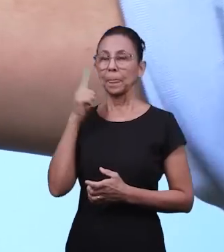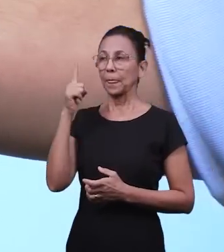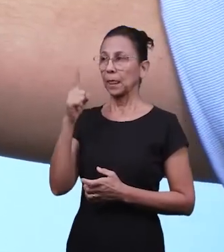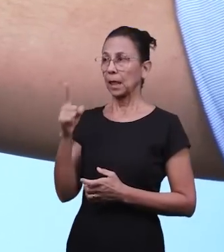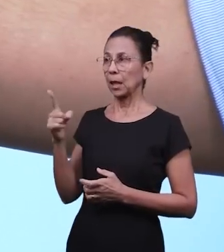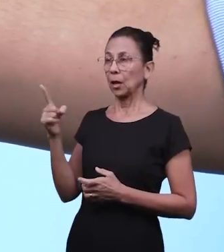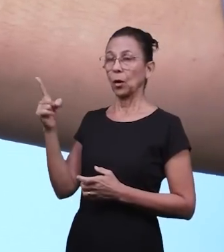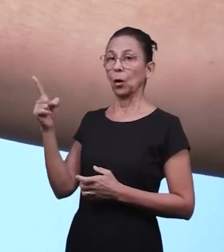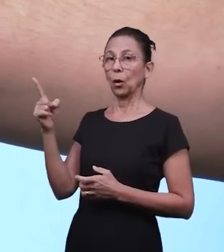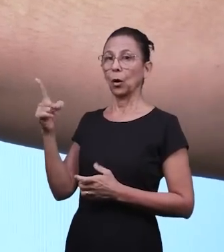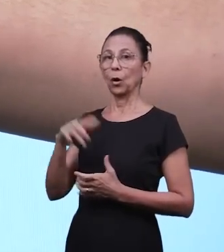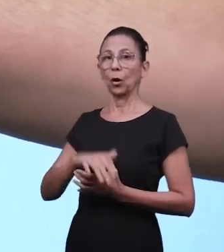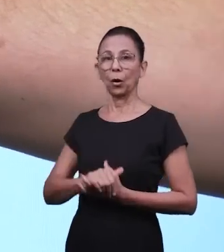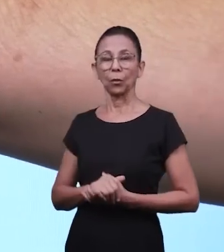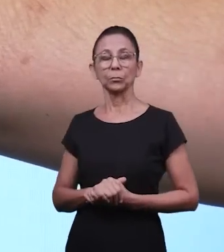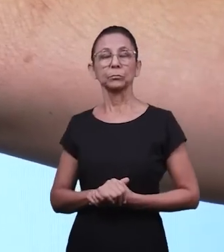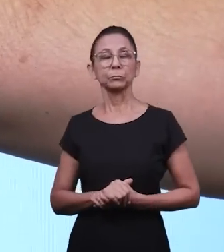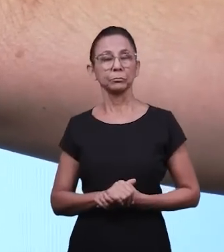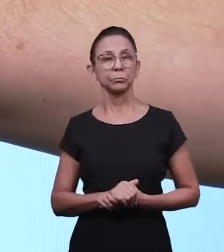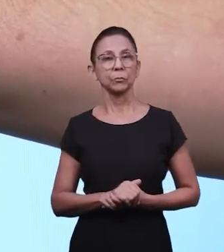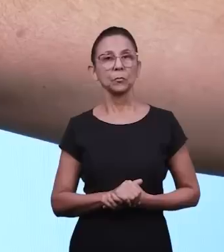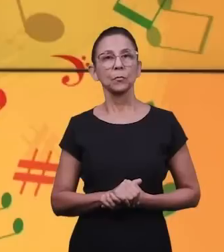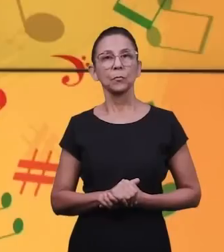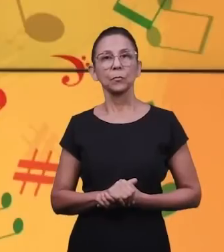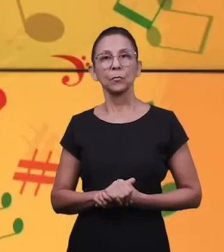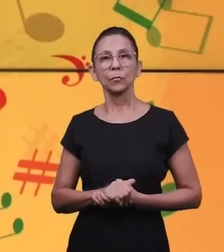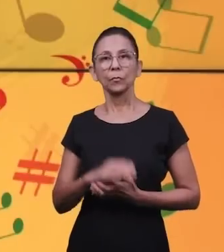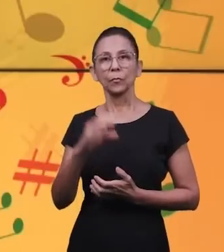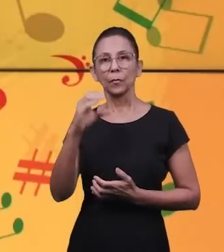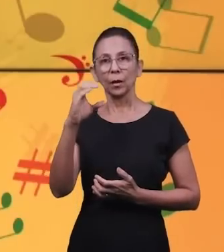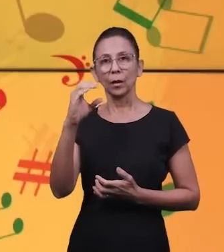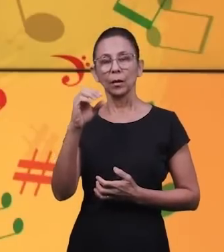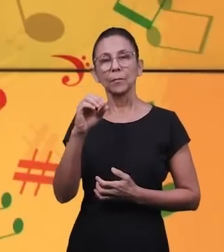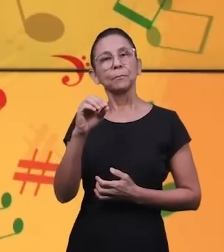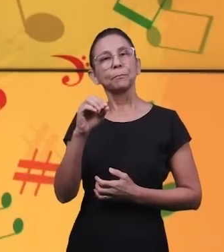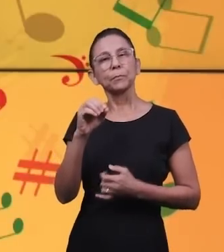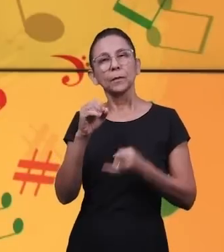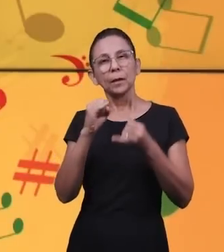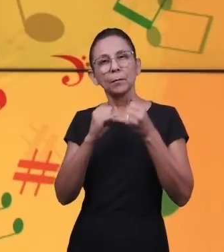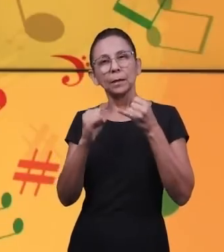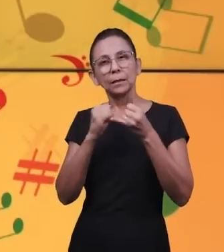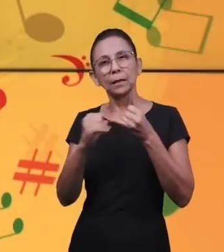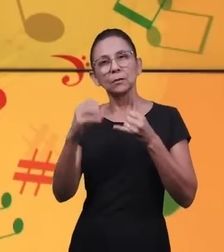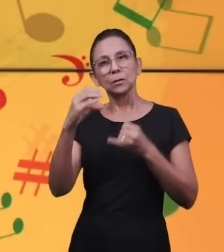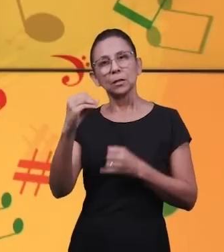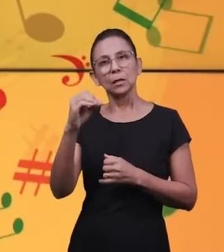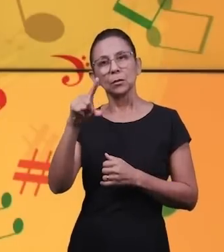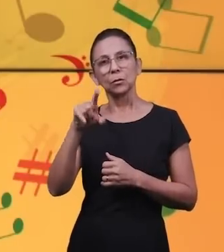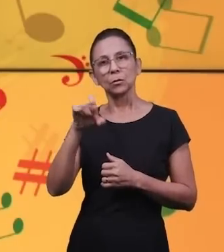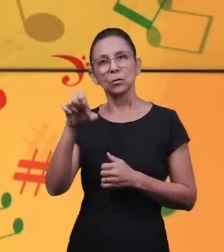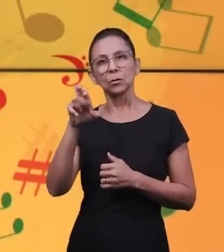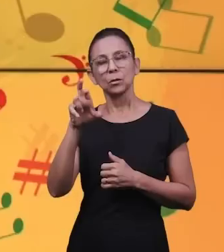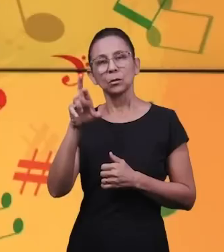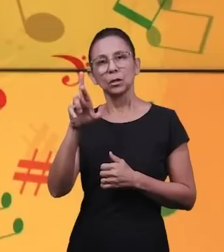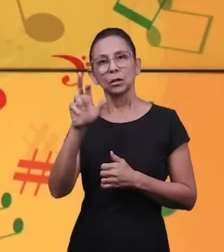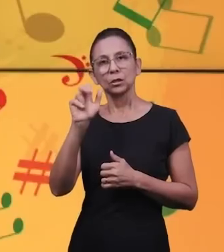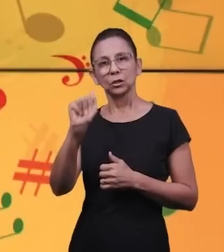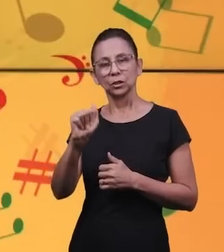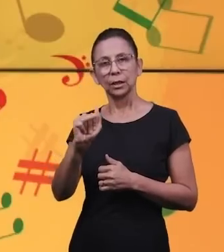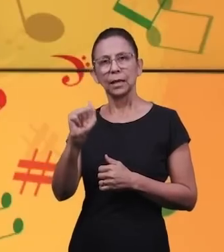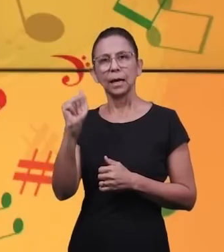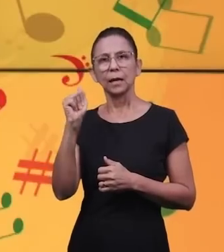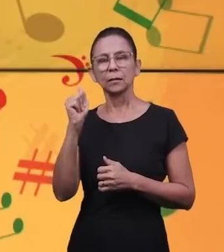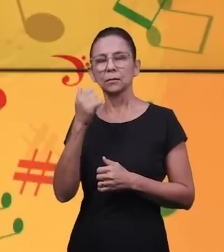carrinho de colcheia pontuada com semicolcheia. Lembrar que a semicolcheia, ela corre, ela é bem